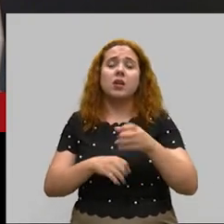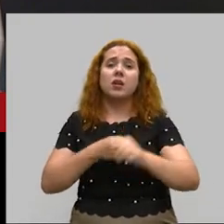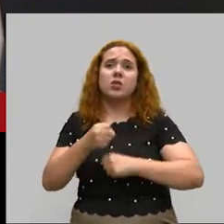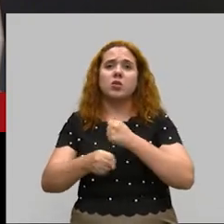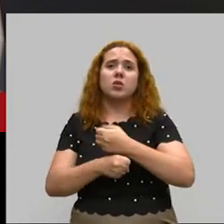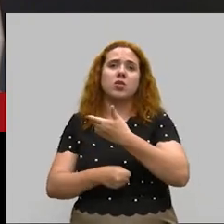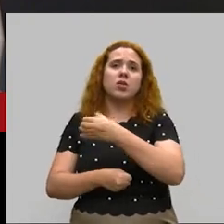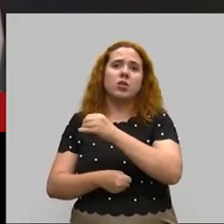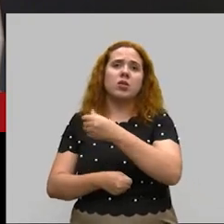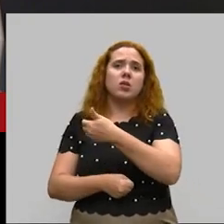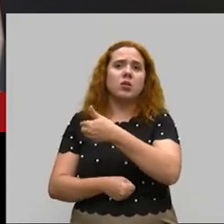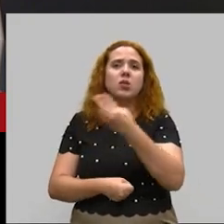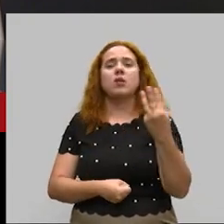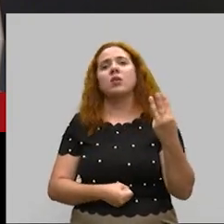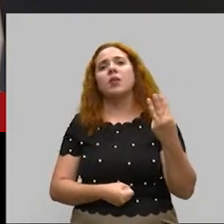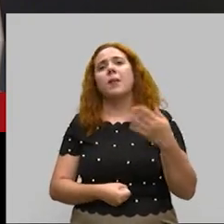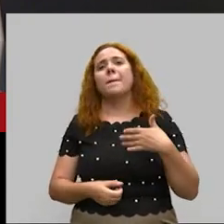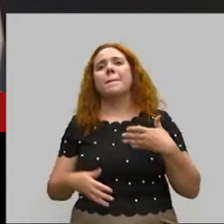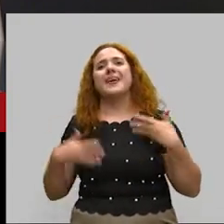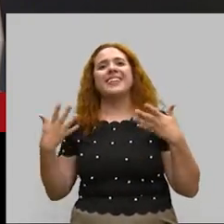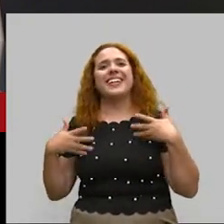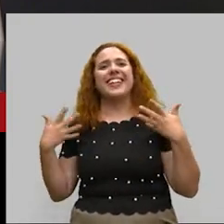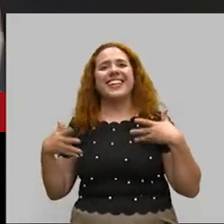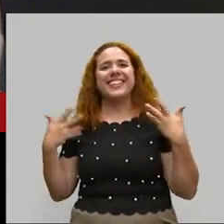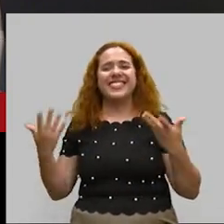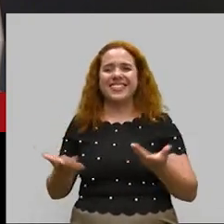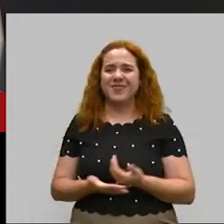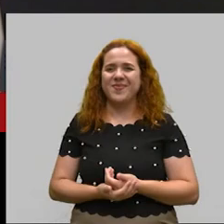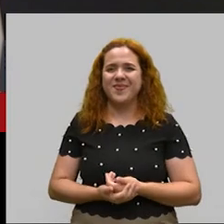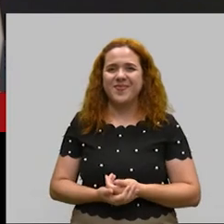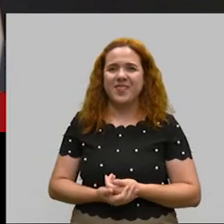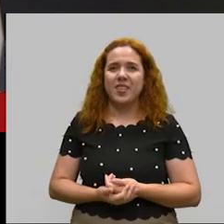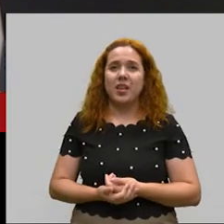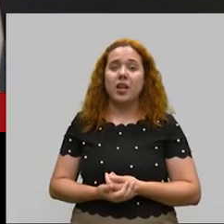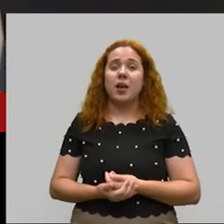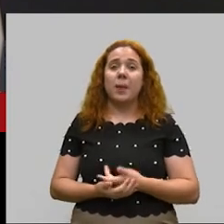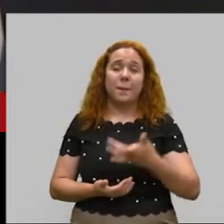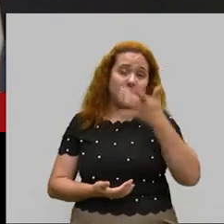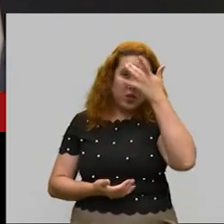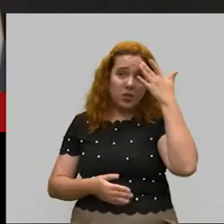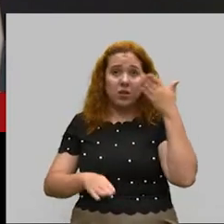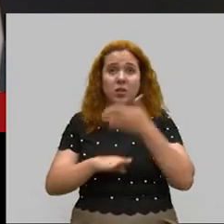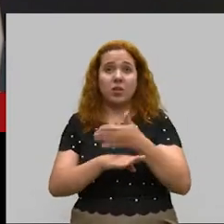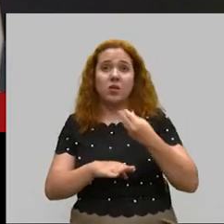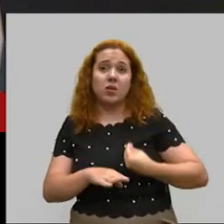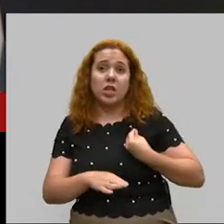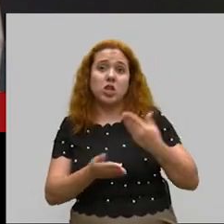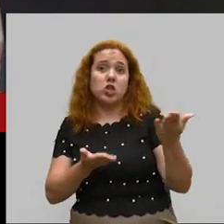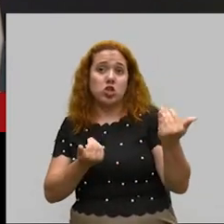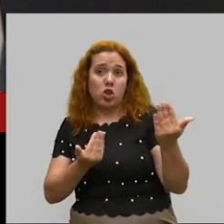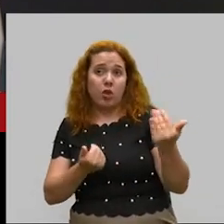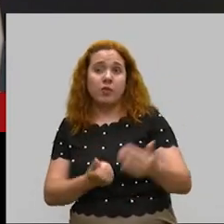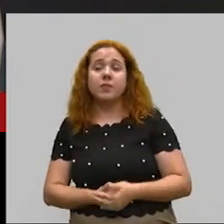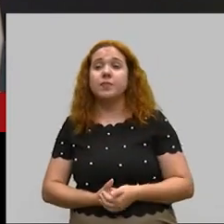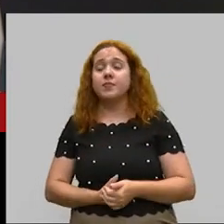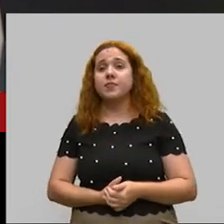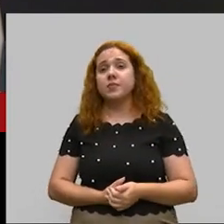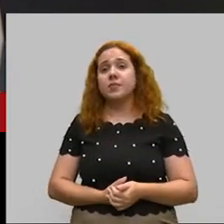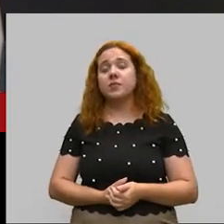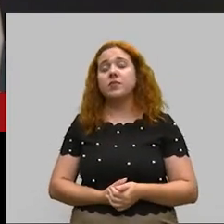além de ser o mais alegre feito em 2023 o mais com maior participação da Juventude feito aqui em